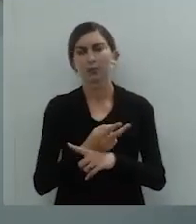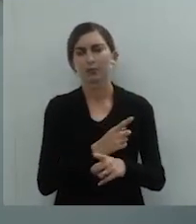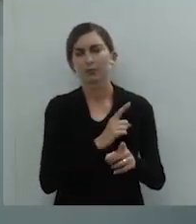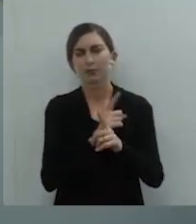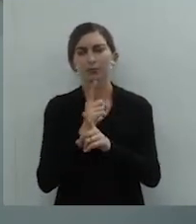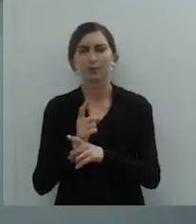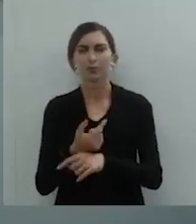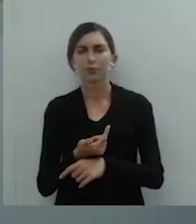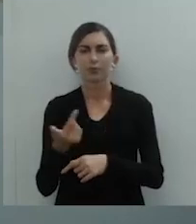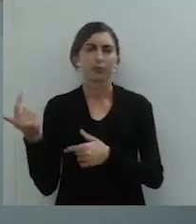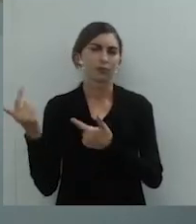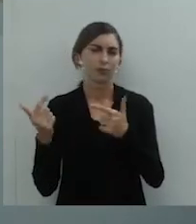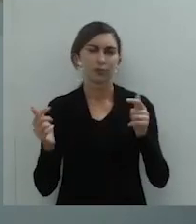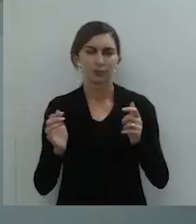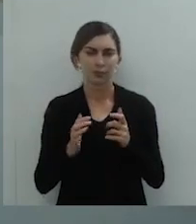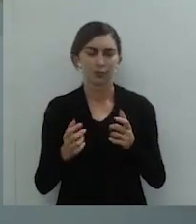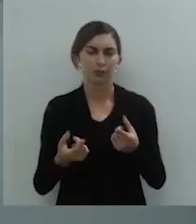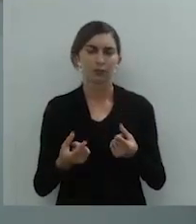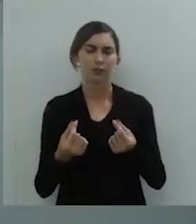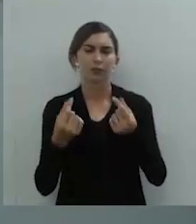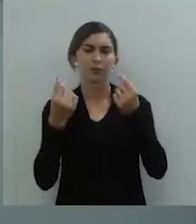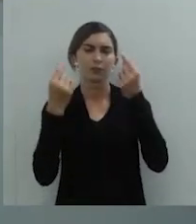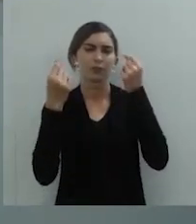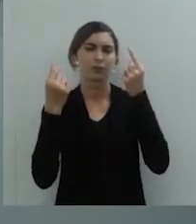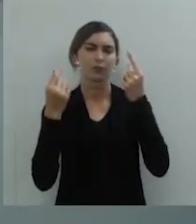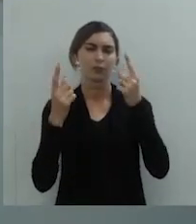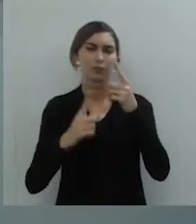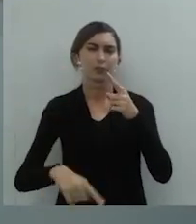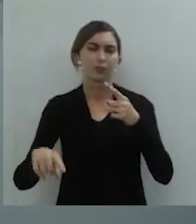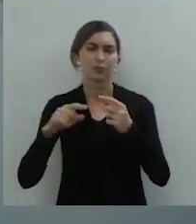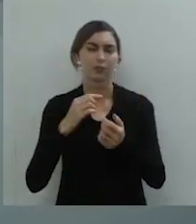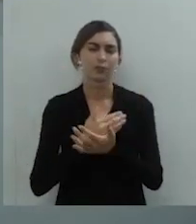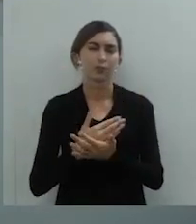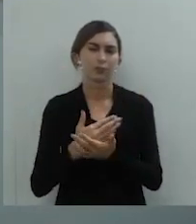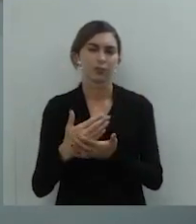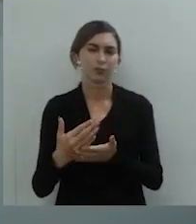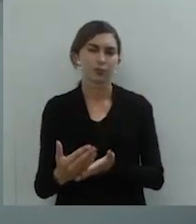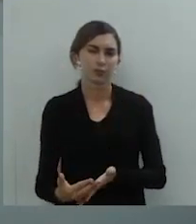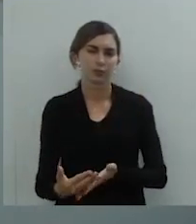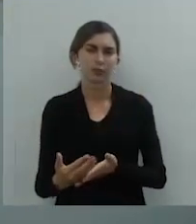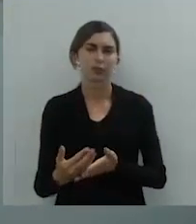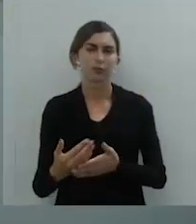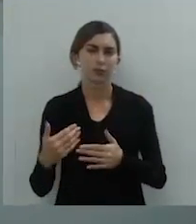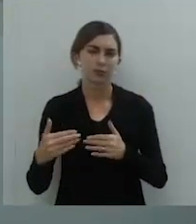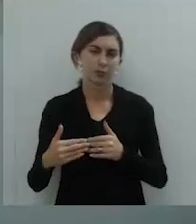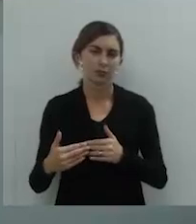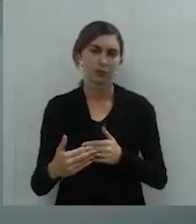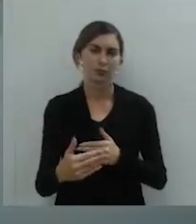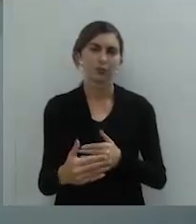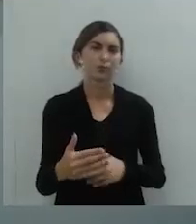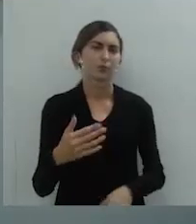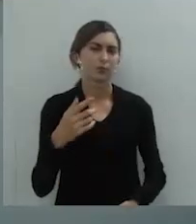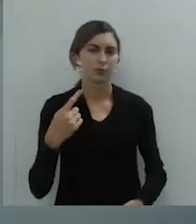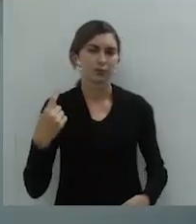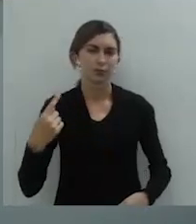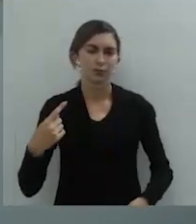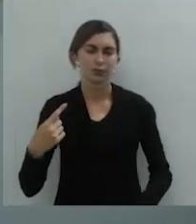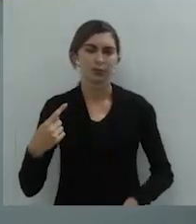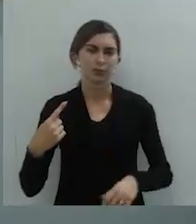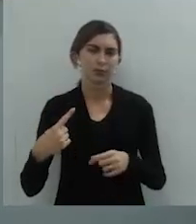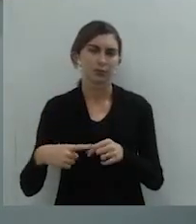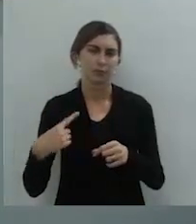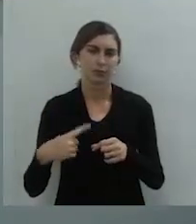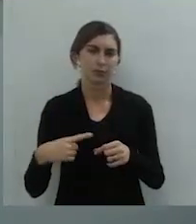encontrar outras riquezas. E eles começam a partir para o interior, o que nós